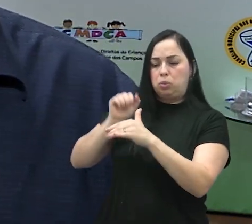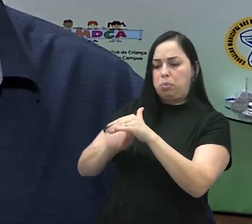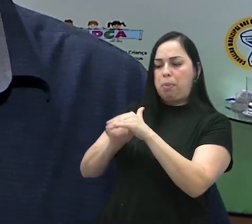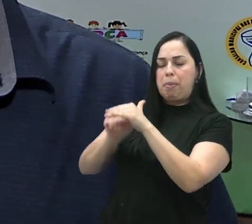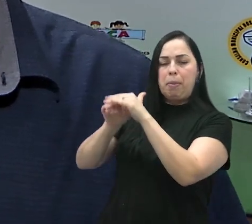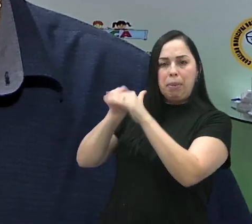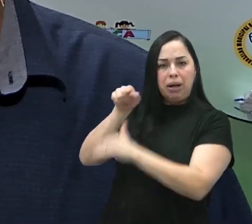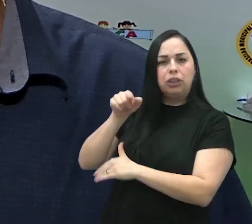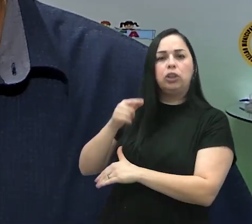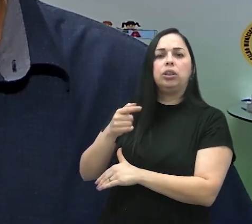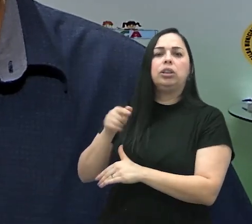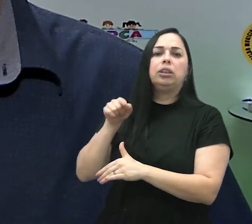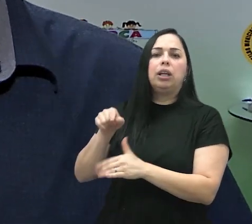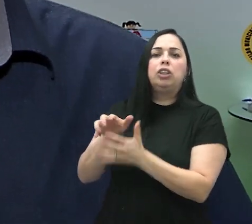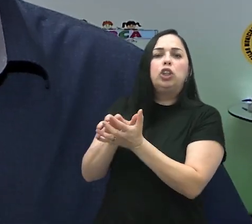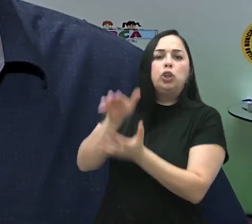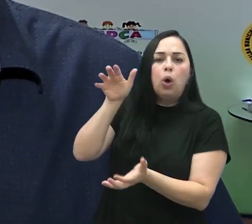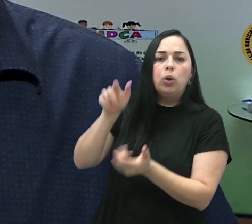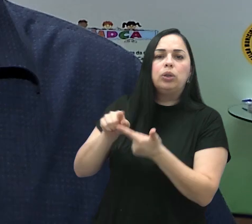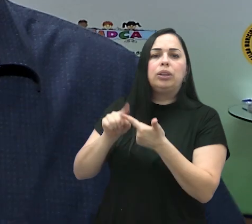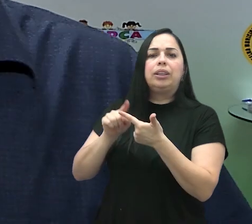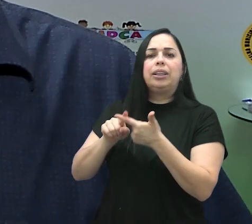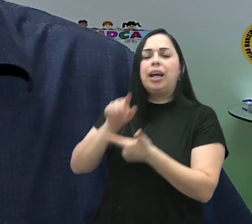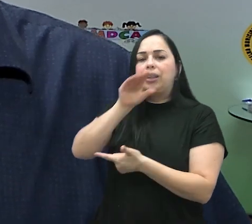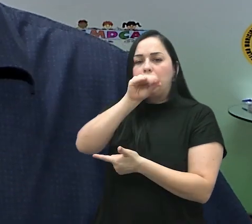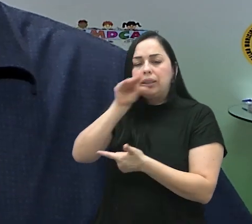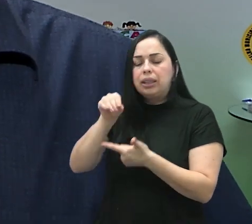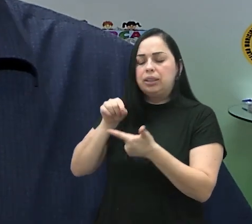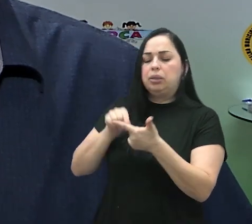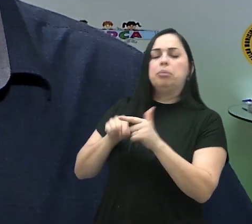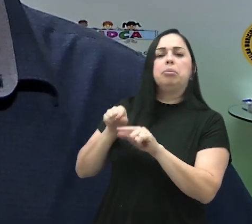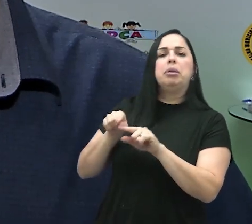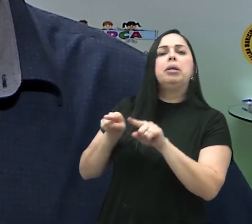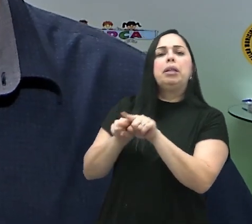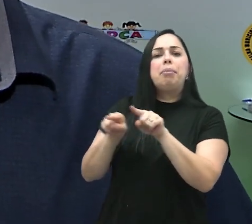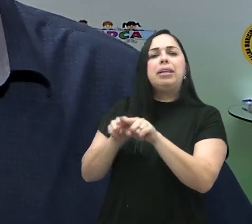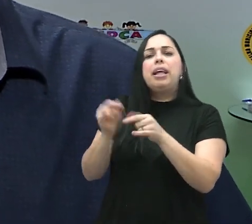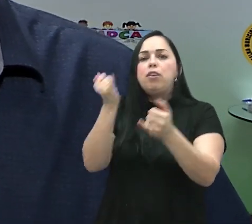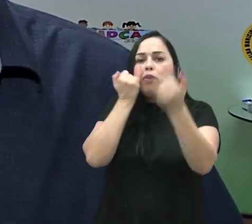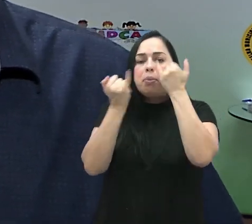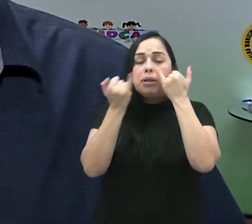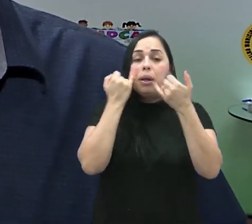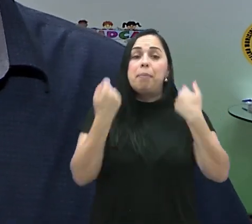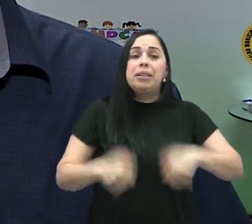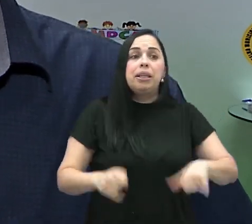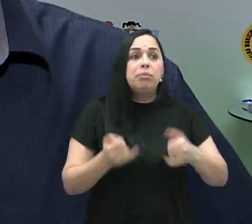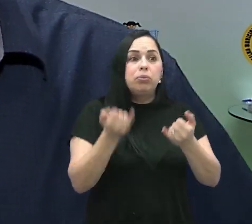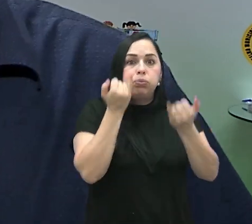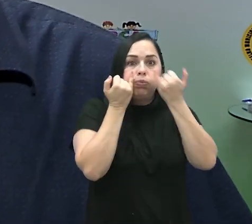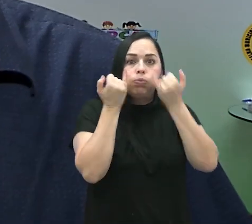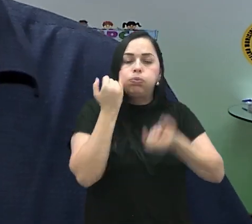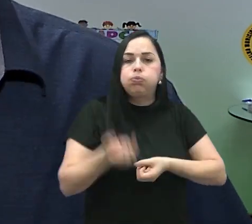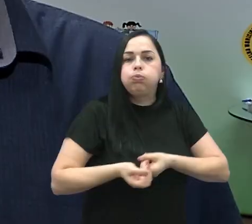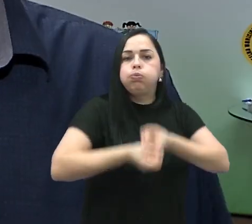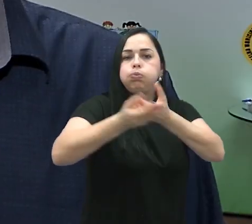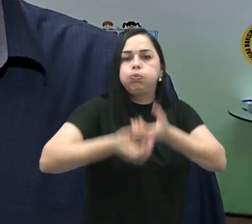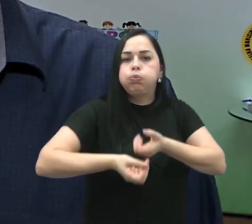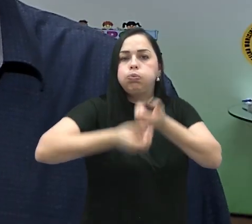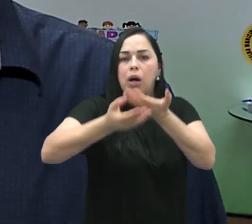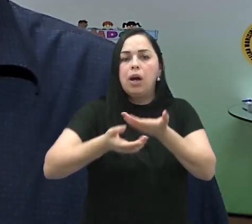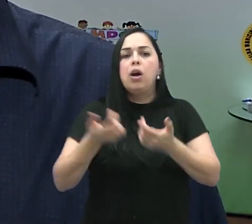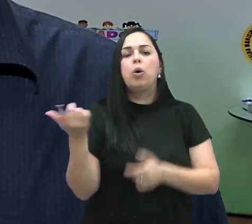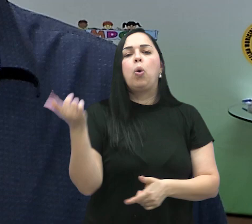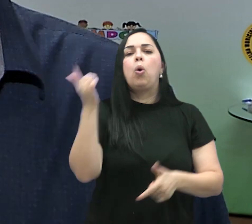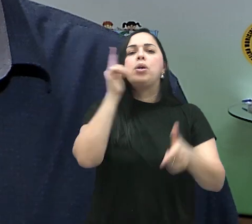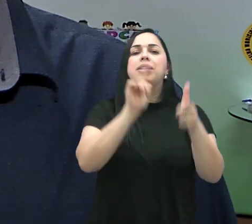do Fundo da Criança e Adolescente, essas informações. Só que nós precisamos sair desses ambientes, a gente precisa fazer com que essa informação chegue até as pessoas, porque